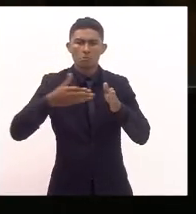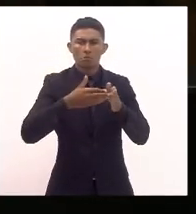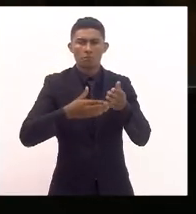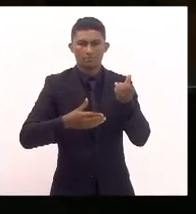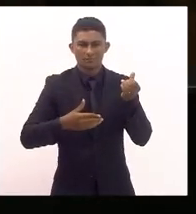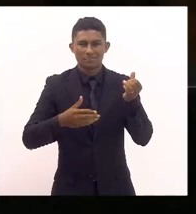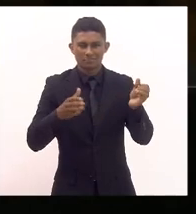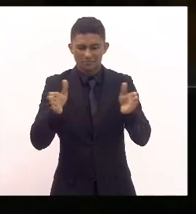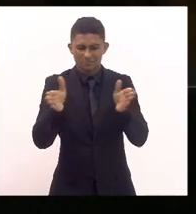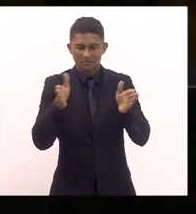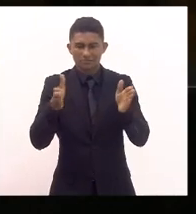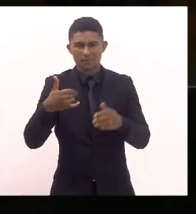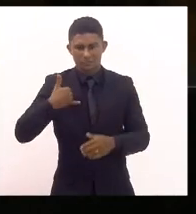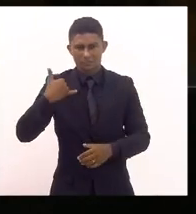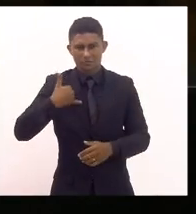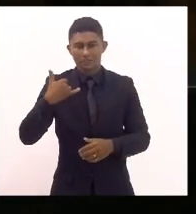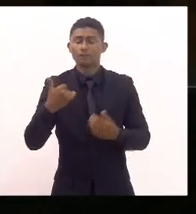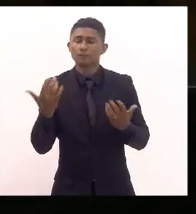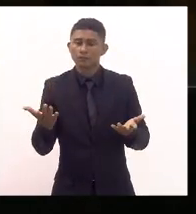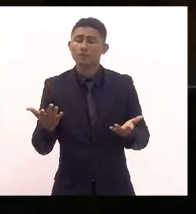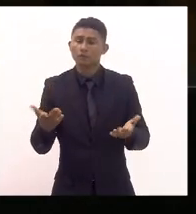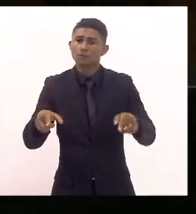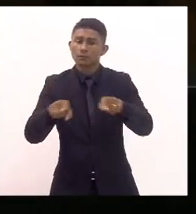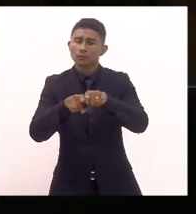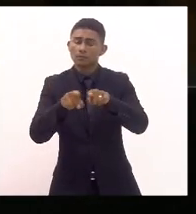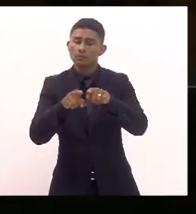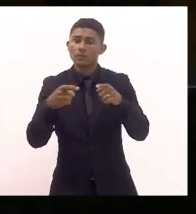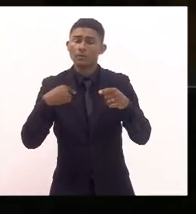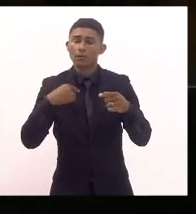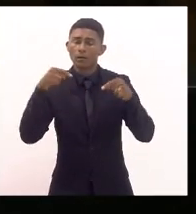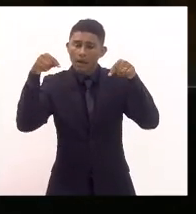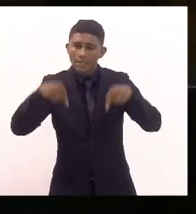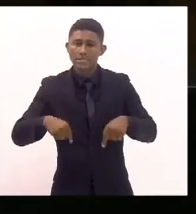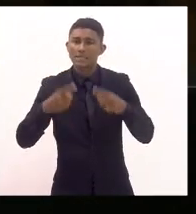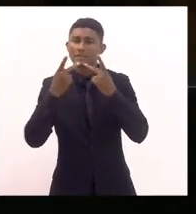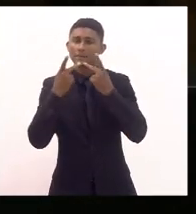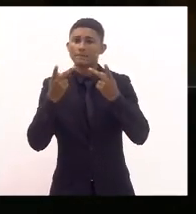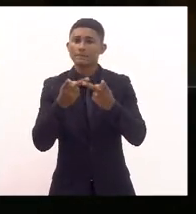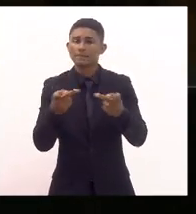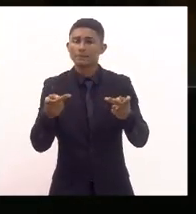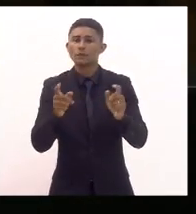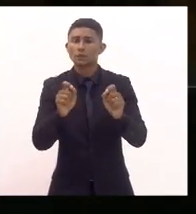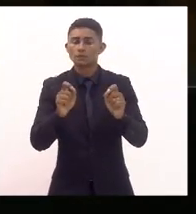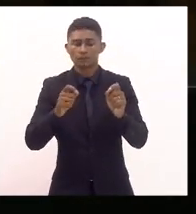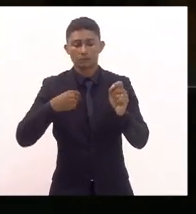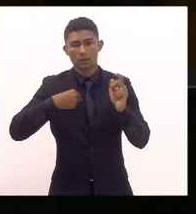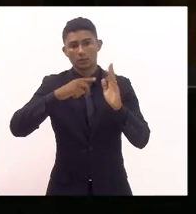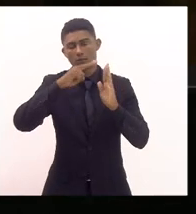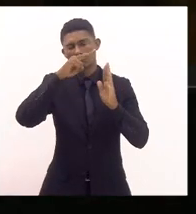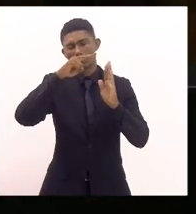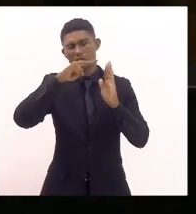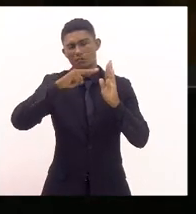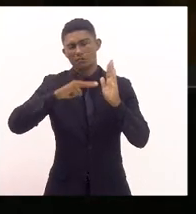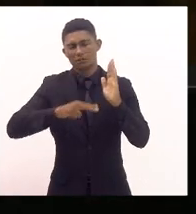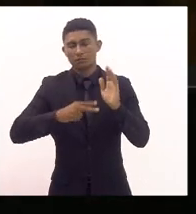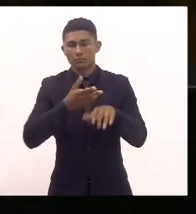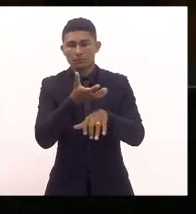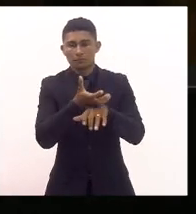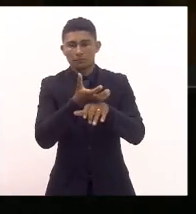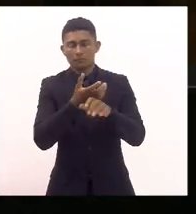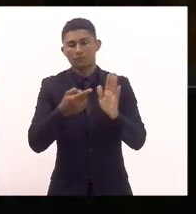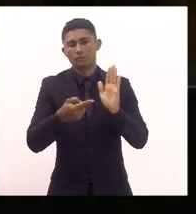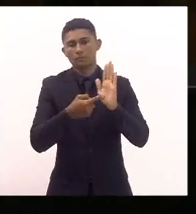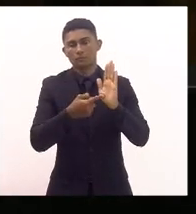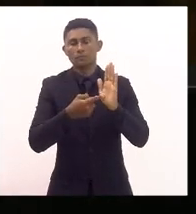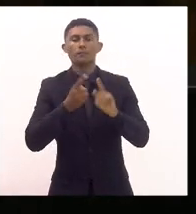anos de idade e eu gostaria não é de estar aqui fazendo a leitura de matéria